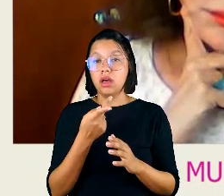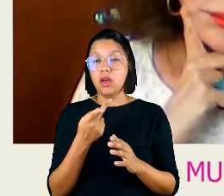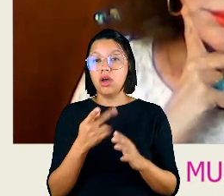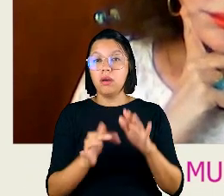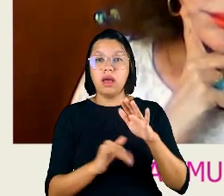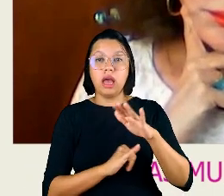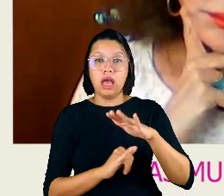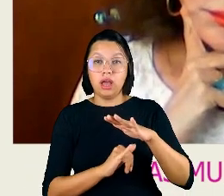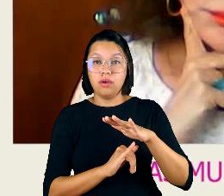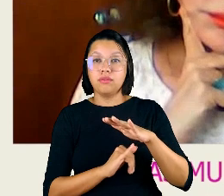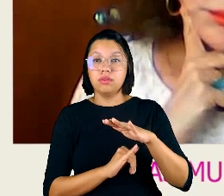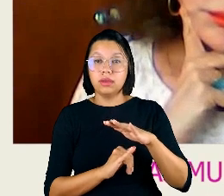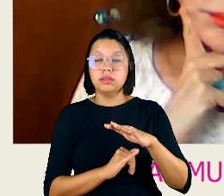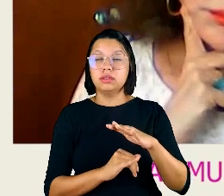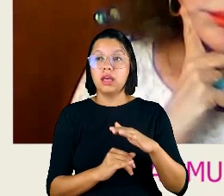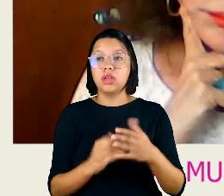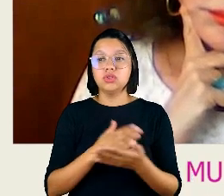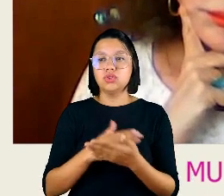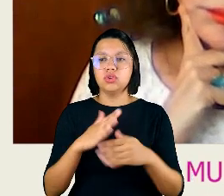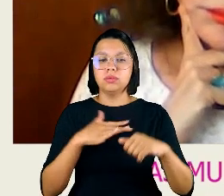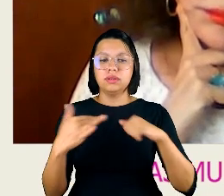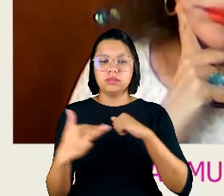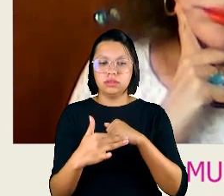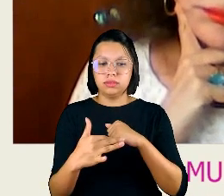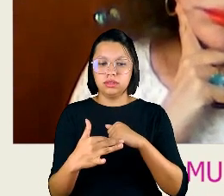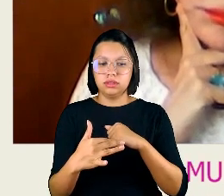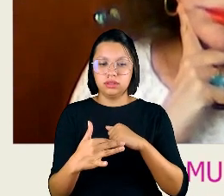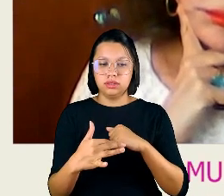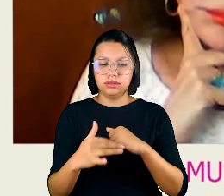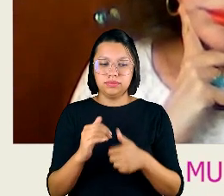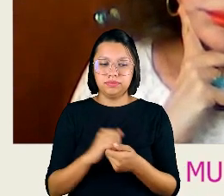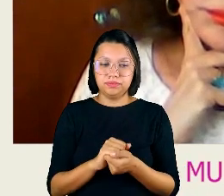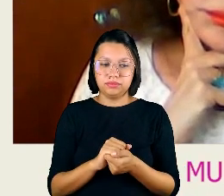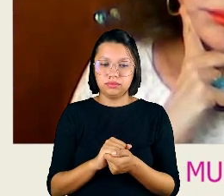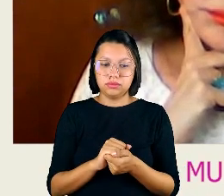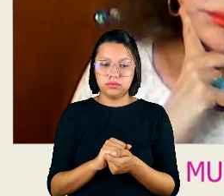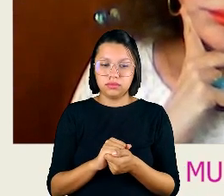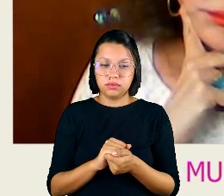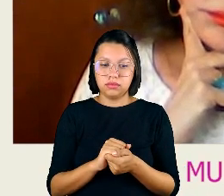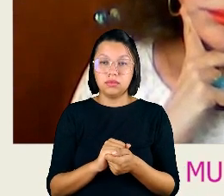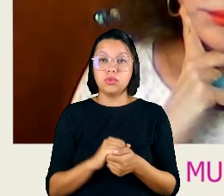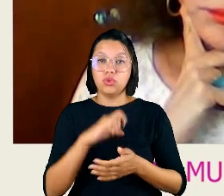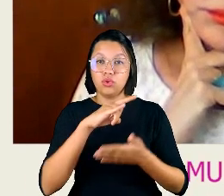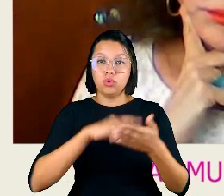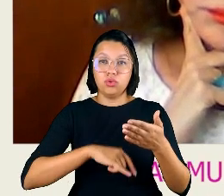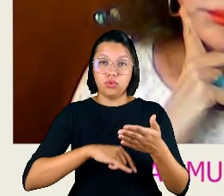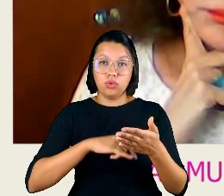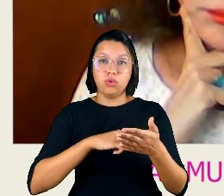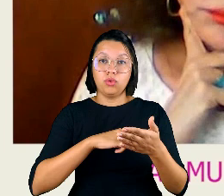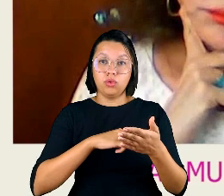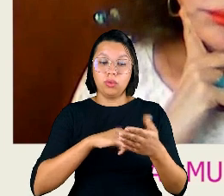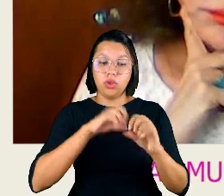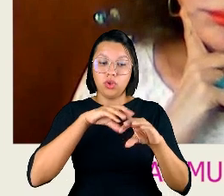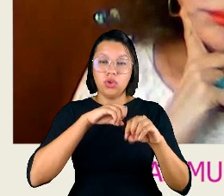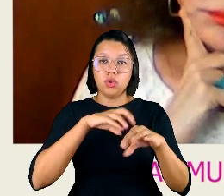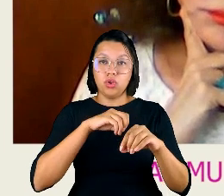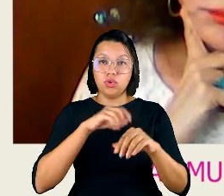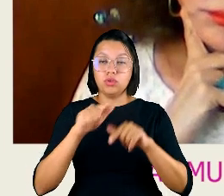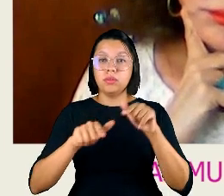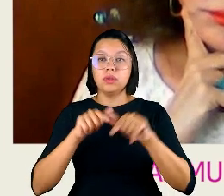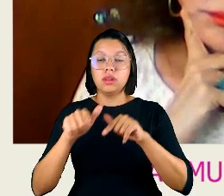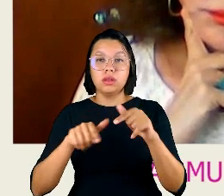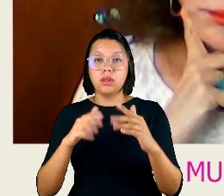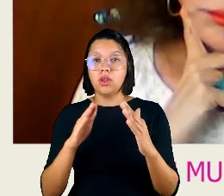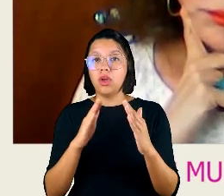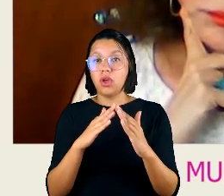da pandemia, a FENATRAD lançou um manual para trabalhadoras domésticas, enfim, apoiando, enfim, de como se sentir